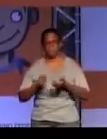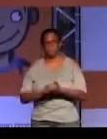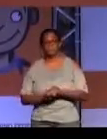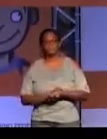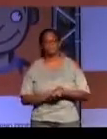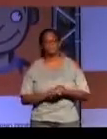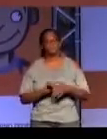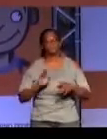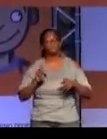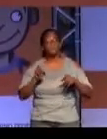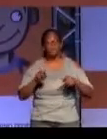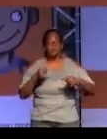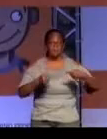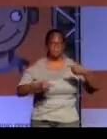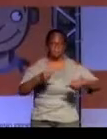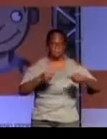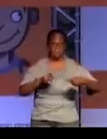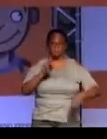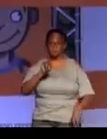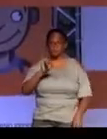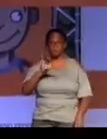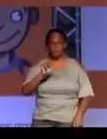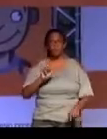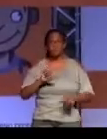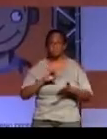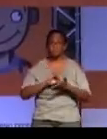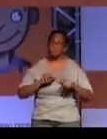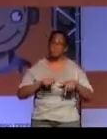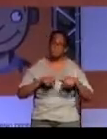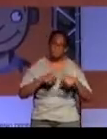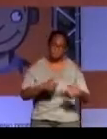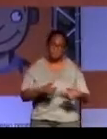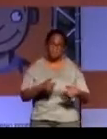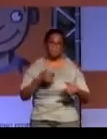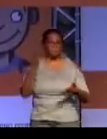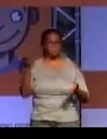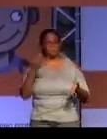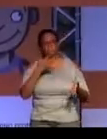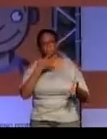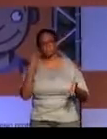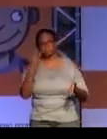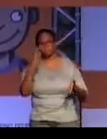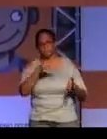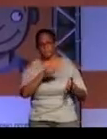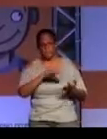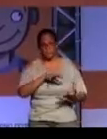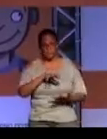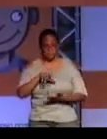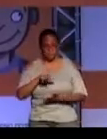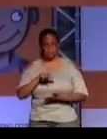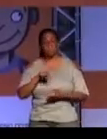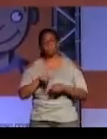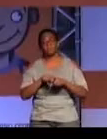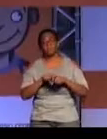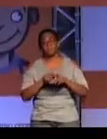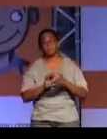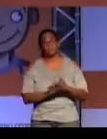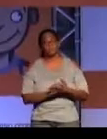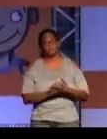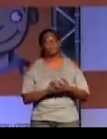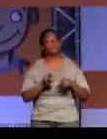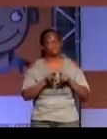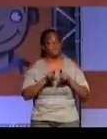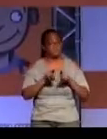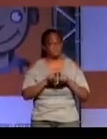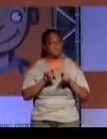uma política pública eficiente, de reconhecimento nacional e internacional. Aliás, é